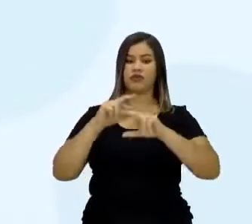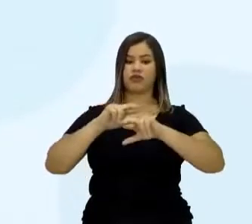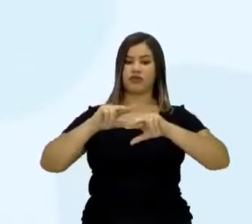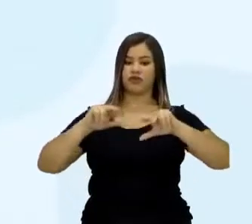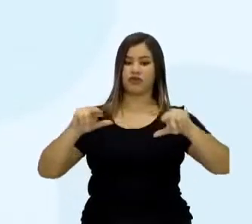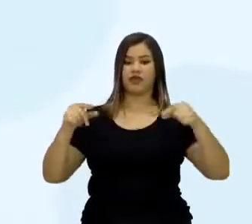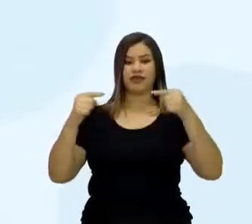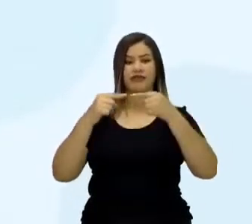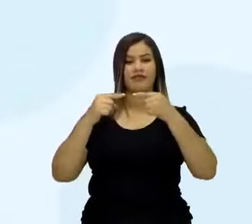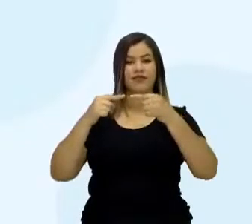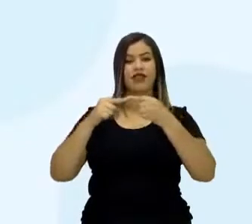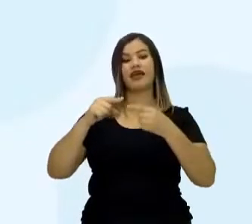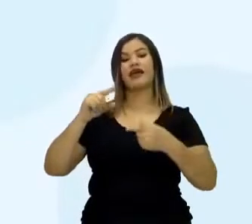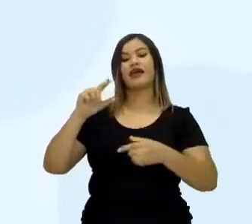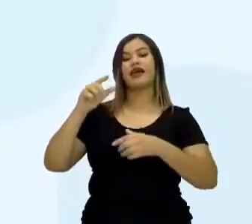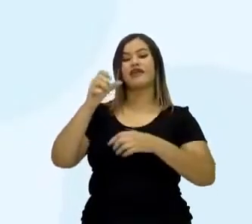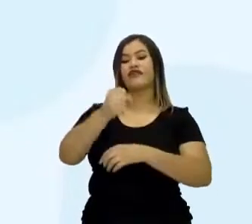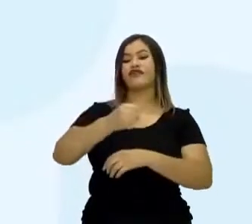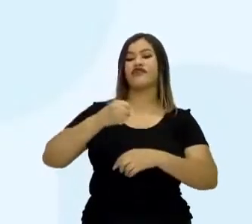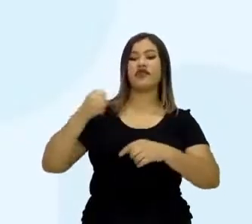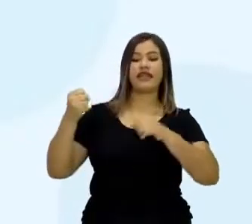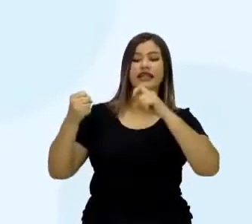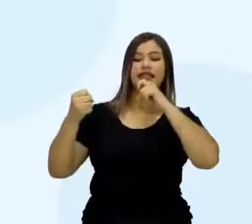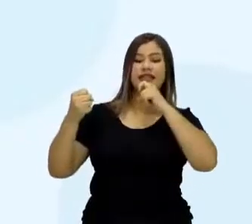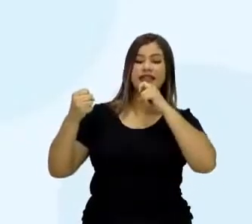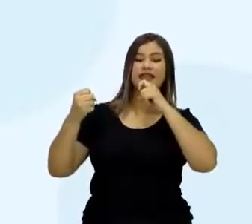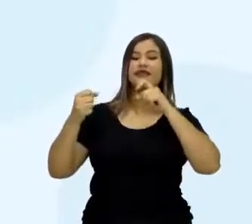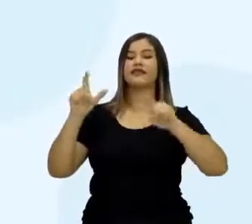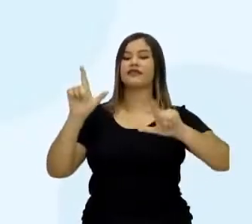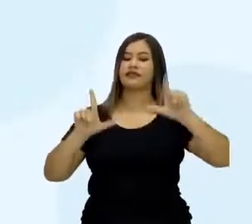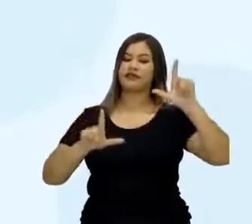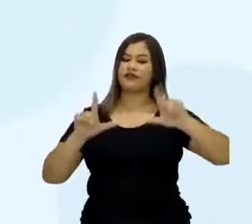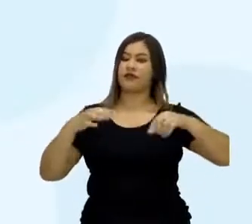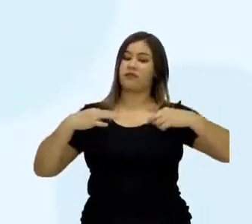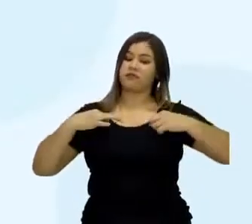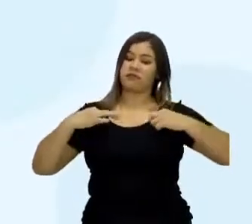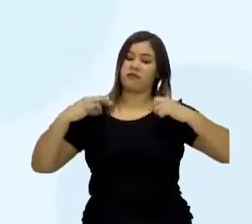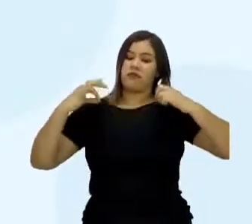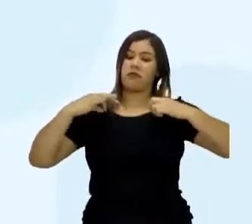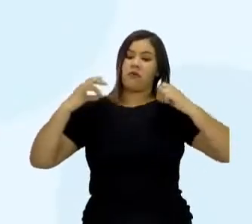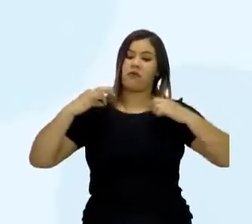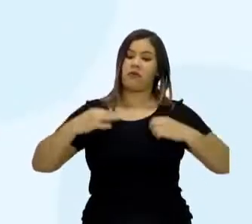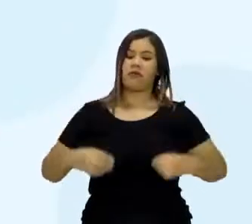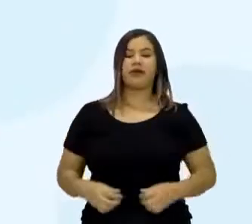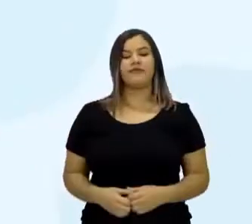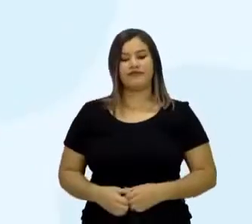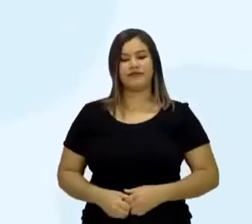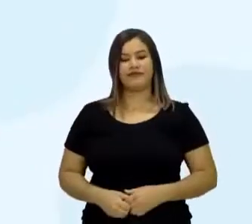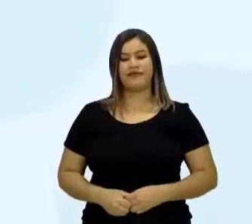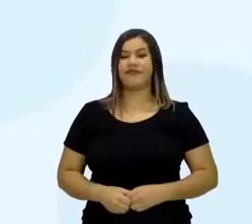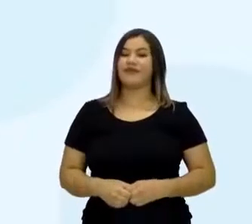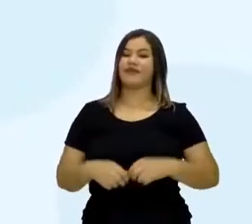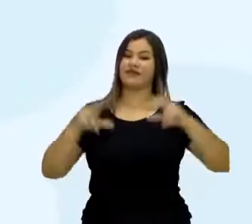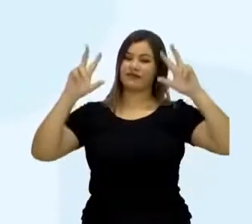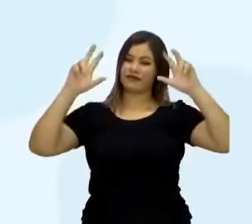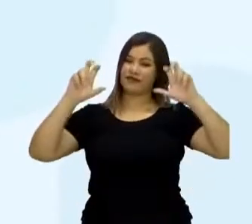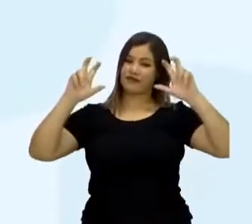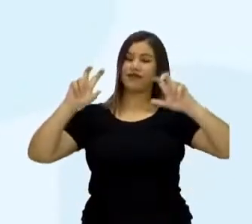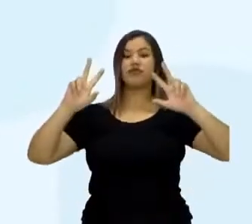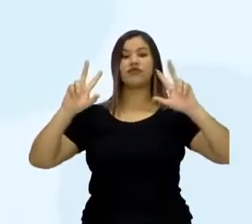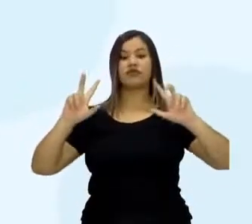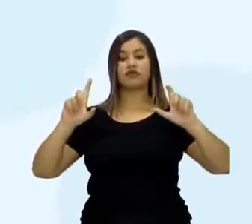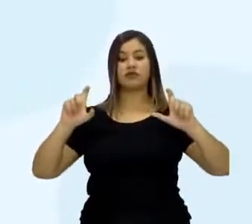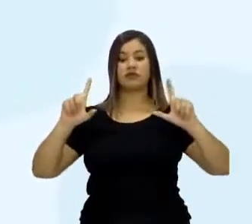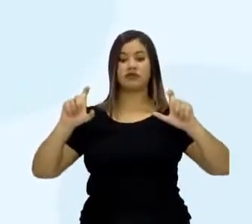na geladeira, televisão ou em nossas roupas. Então, por exemplo, nós já temos aí título e subtítulo, certo?